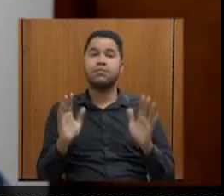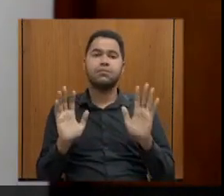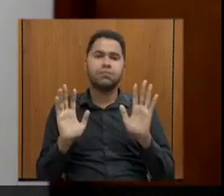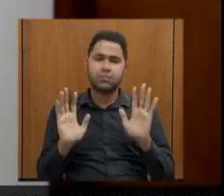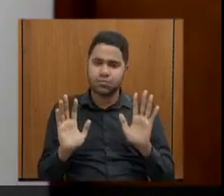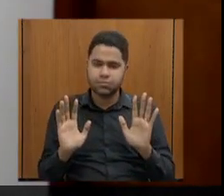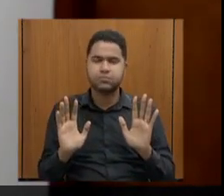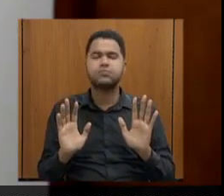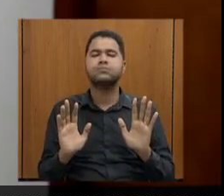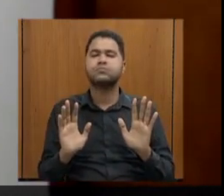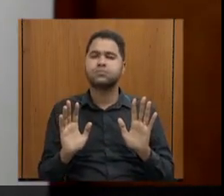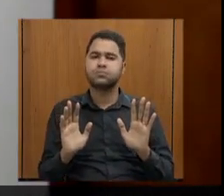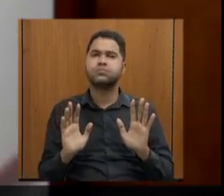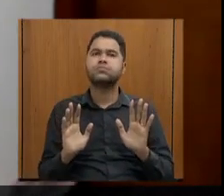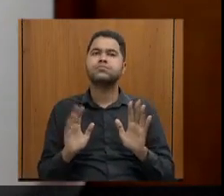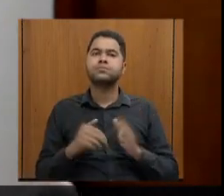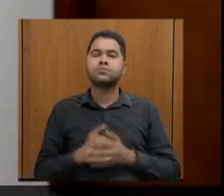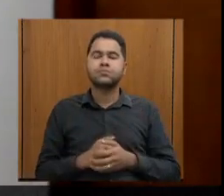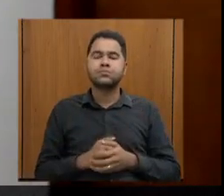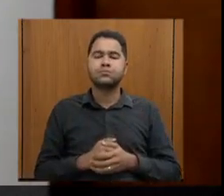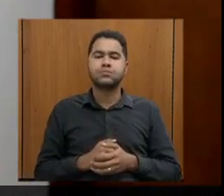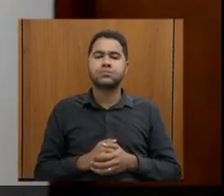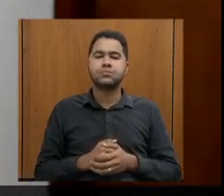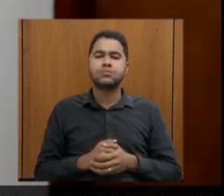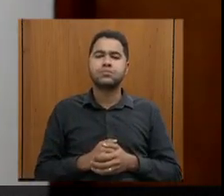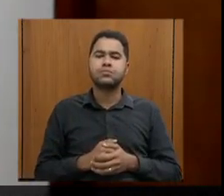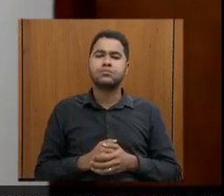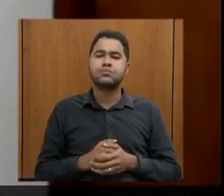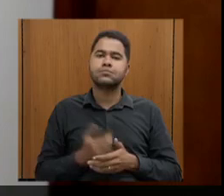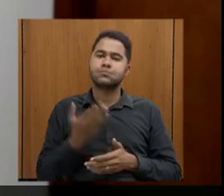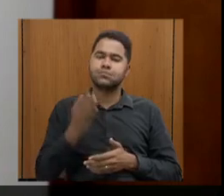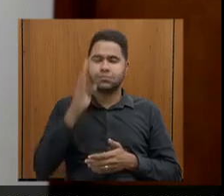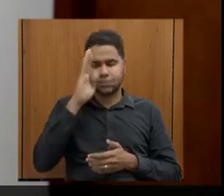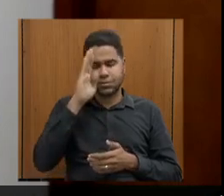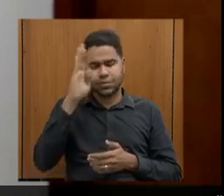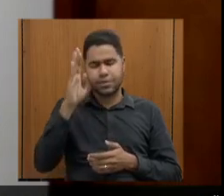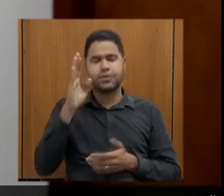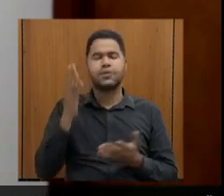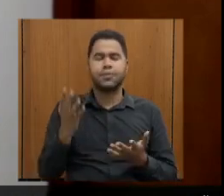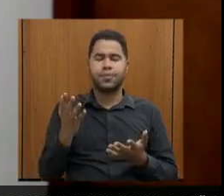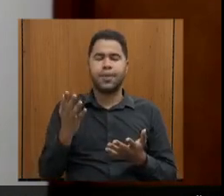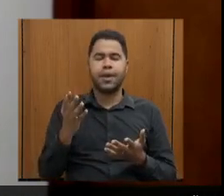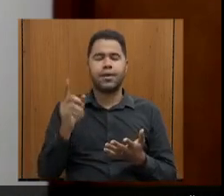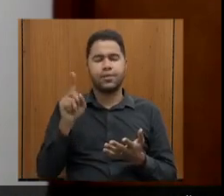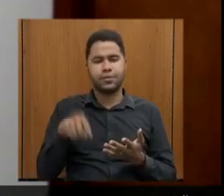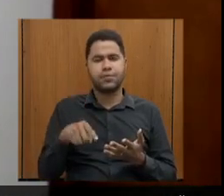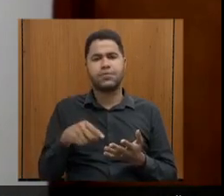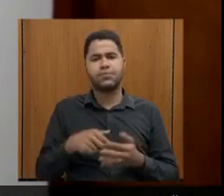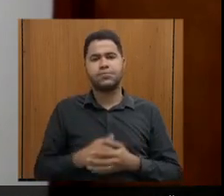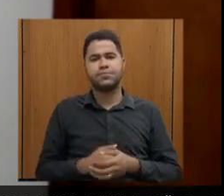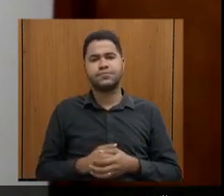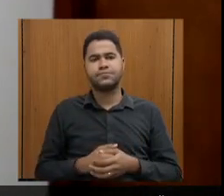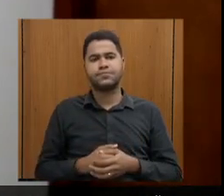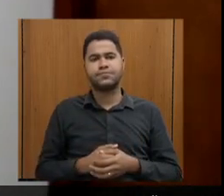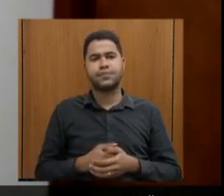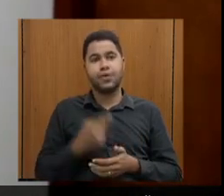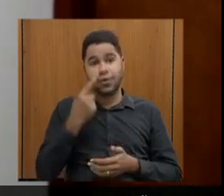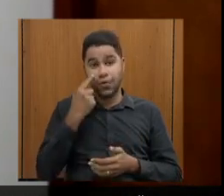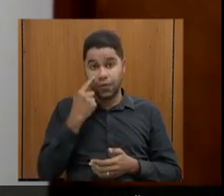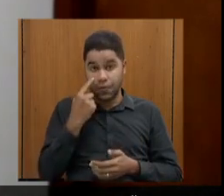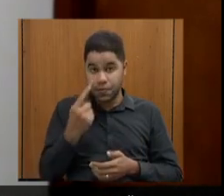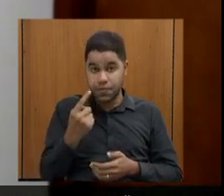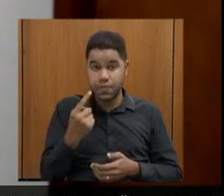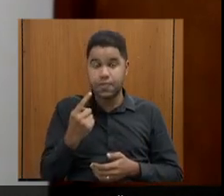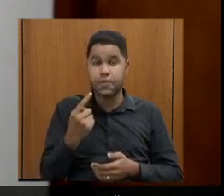bem parte do está neles nos seus principais da sua vida é o dinheiro que a gente ver